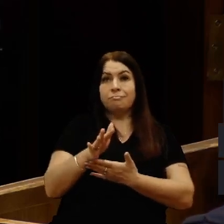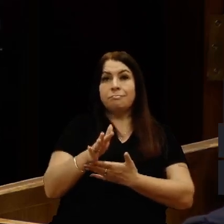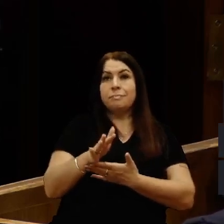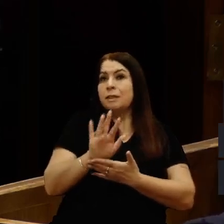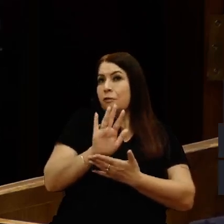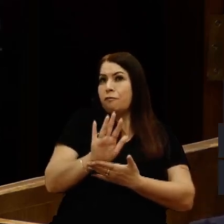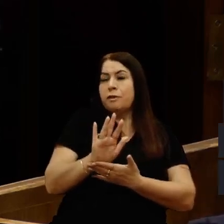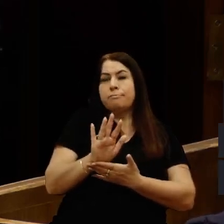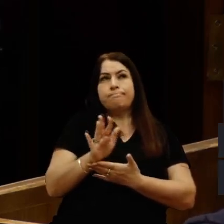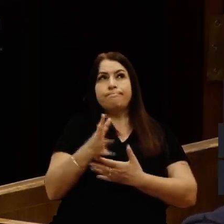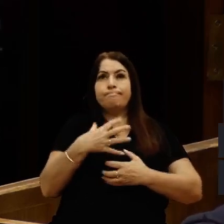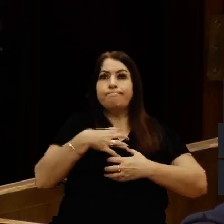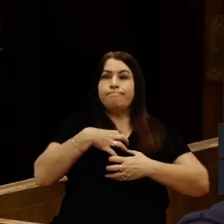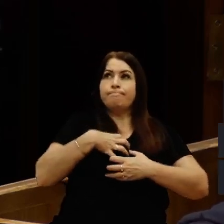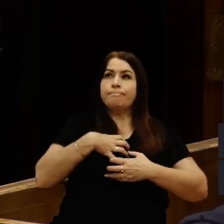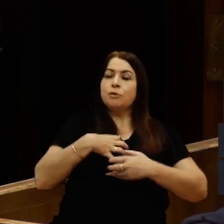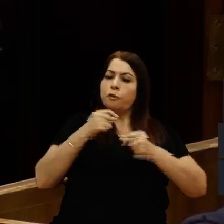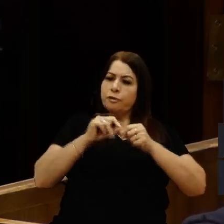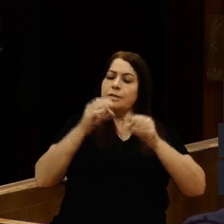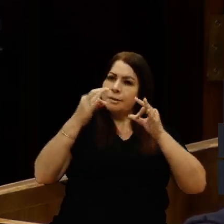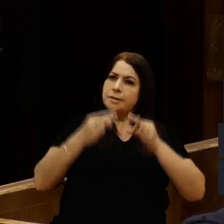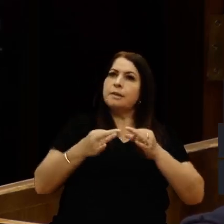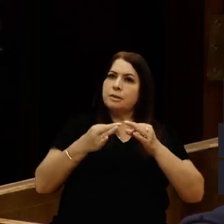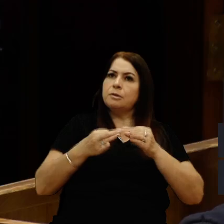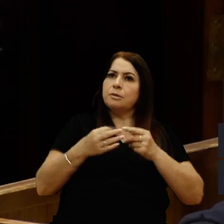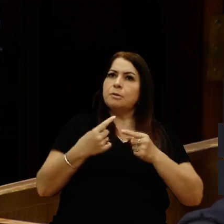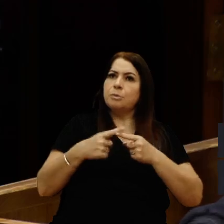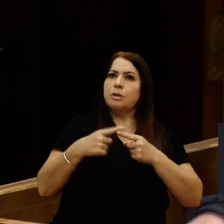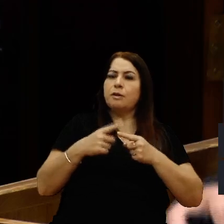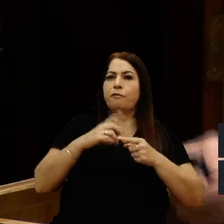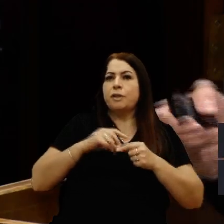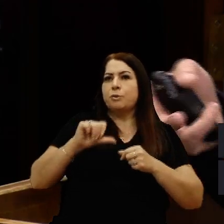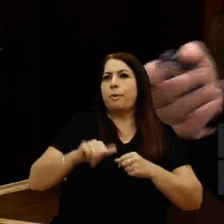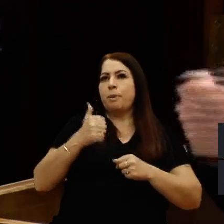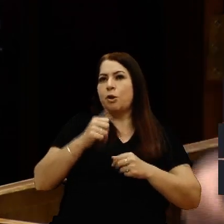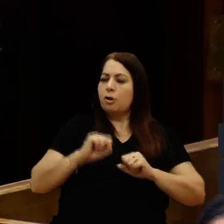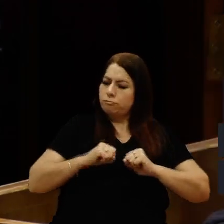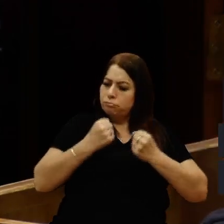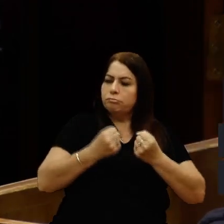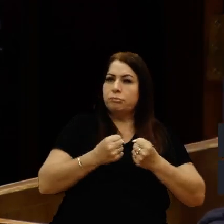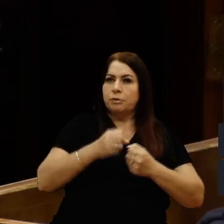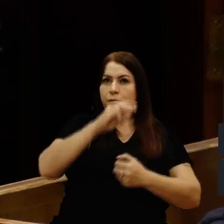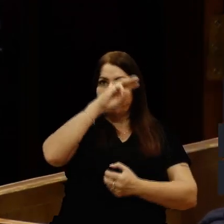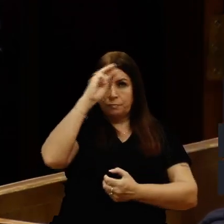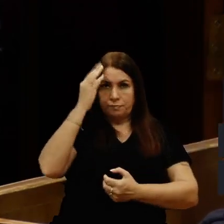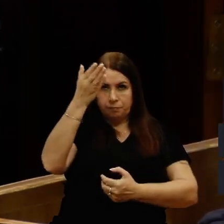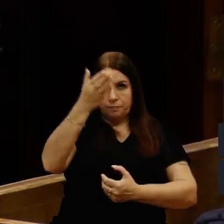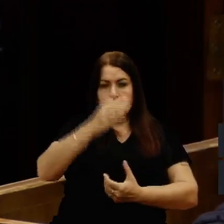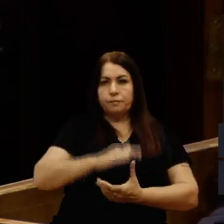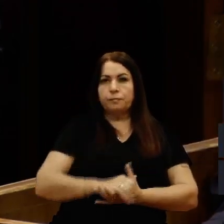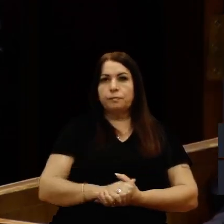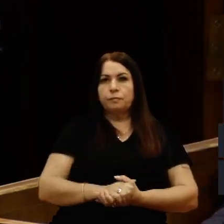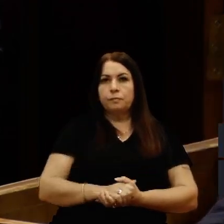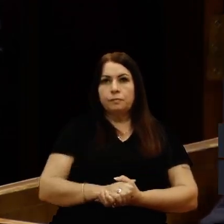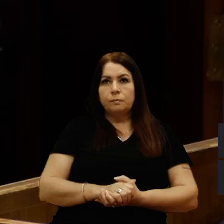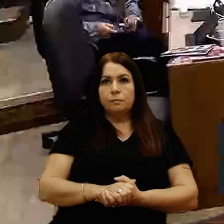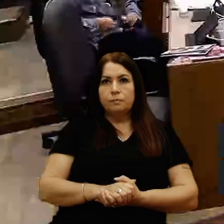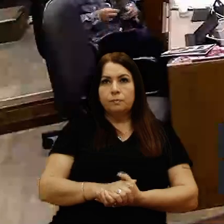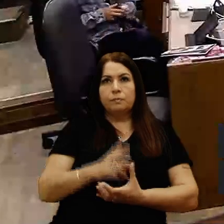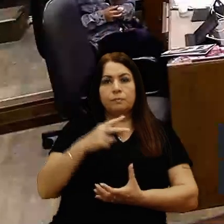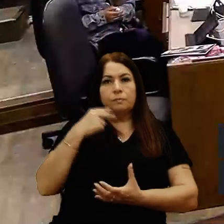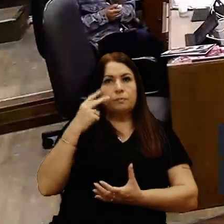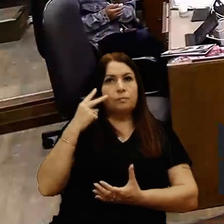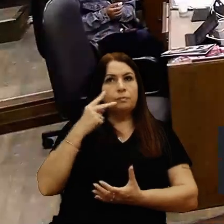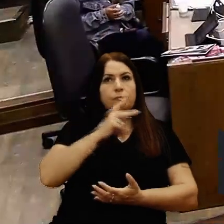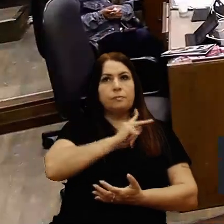fico com a sensação de dever cumprido por ter feito o meu melhor. Vereador Juliano Valim, seu à parte. Vereador